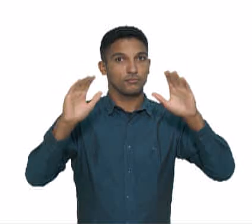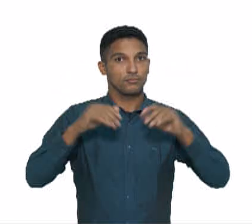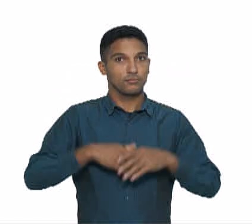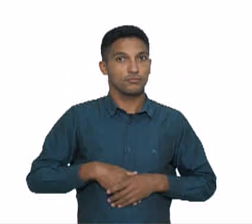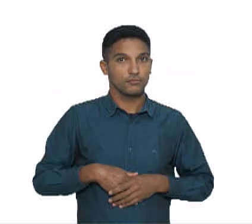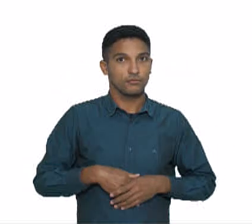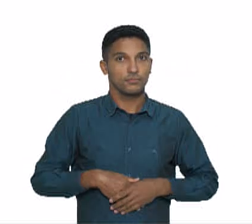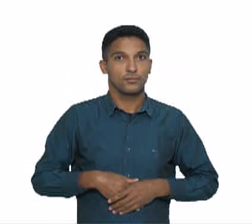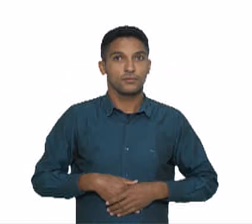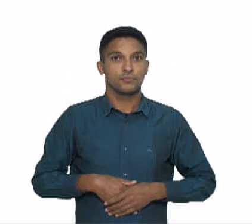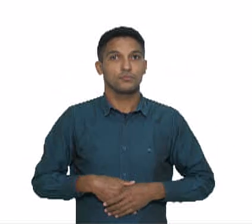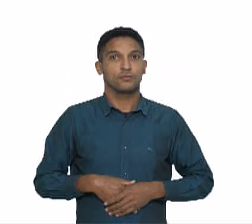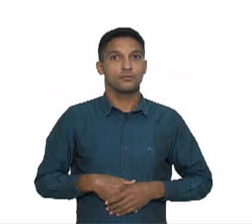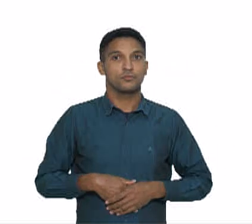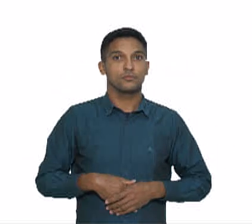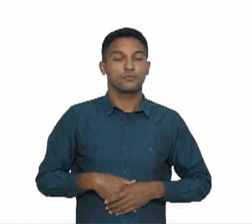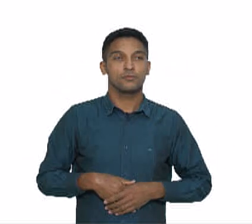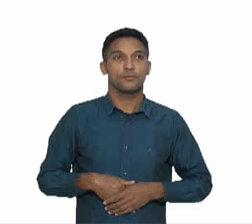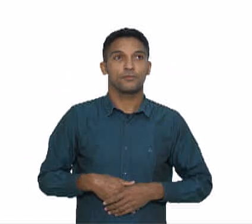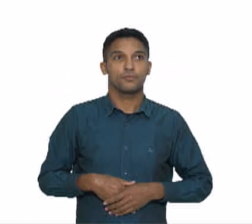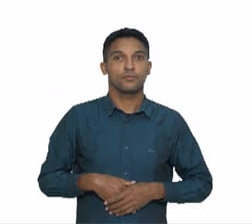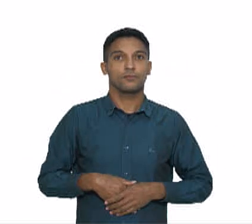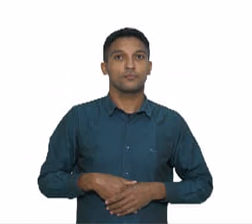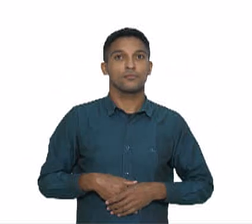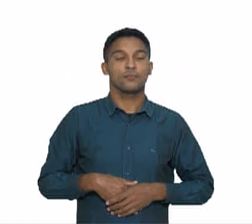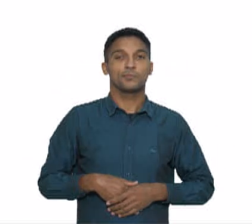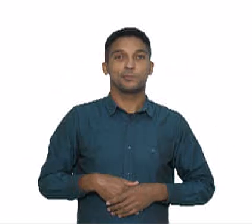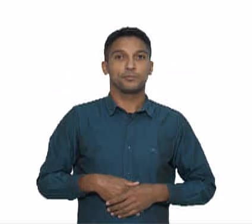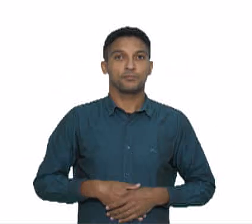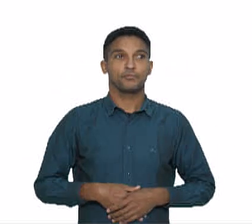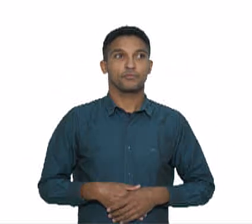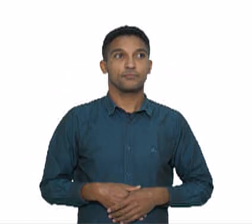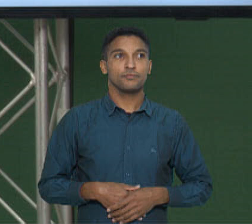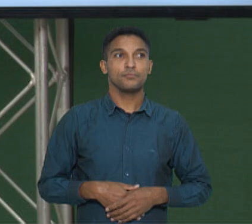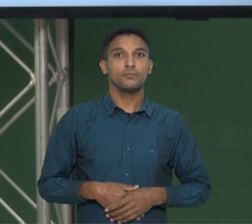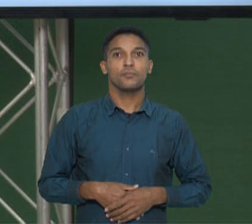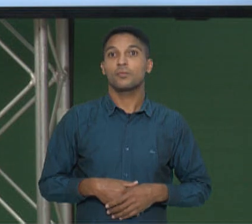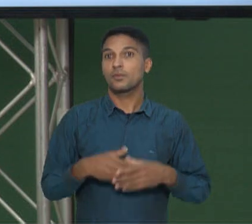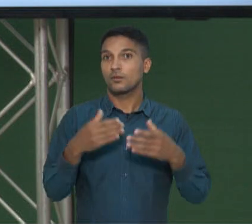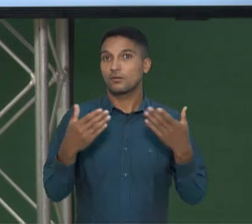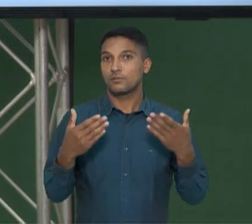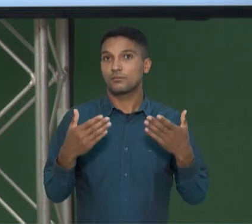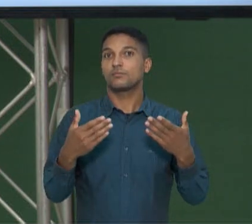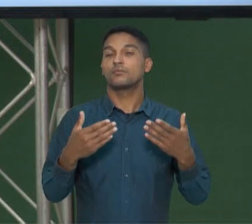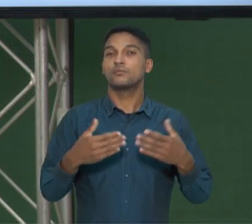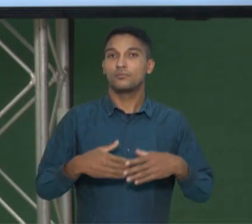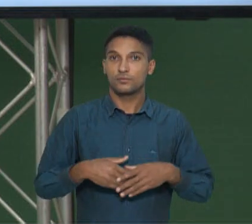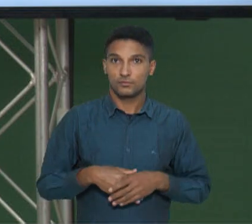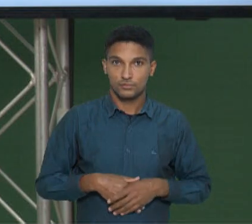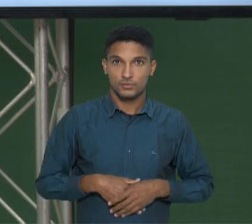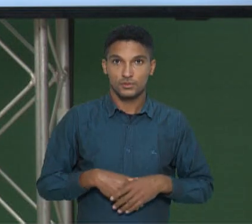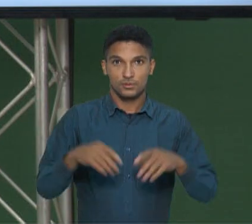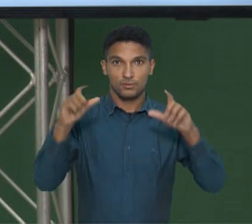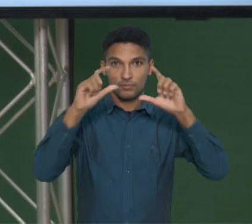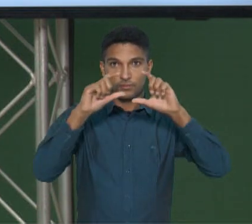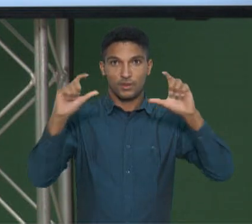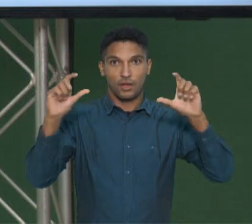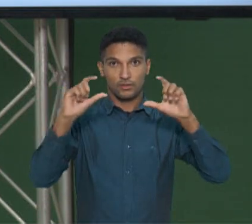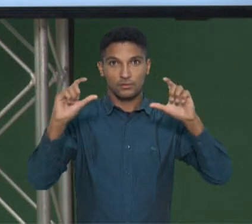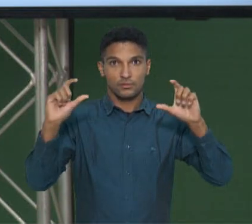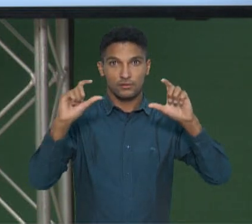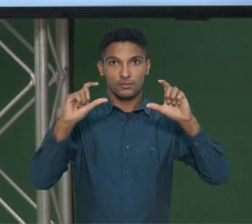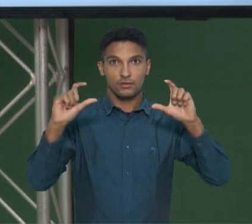televisión, terraça, balcão, vista al mar. Recordando-se aqui de alguns termos